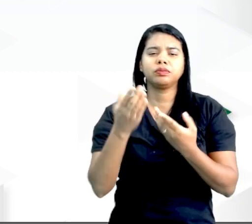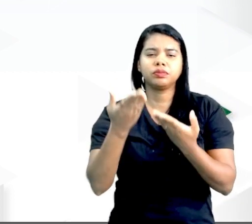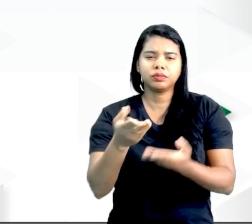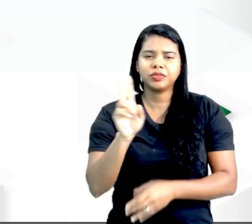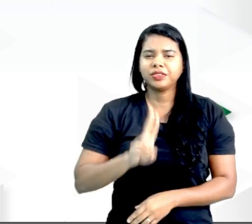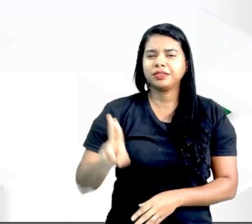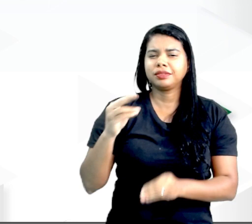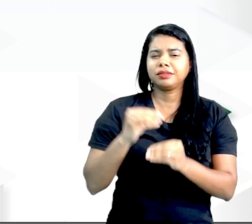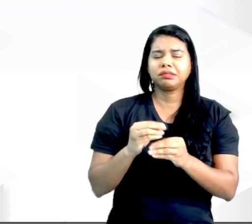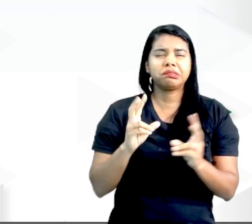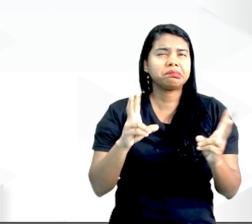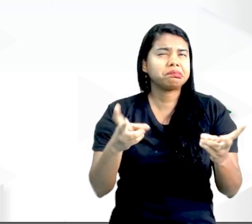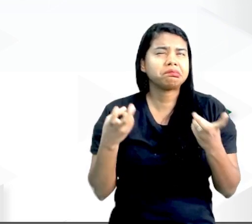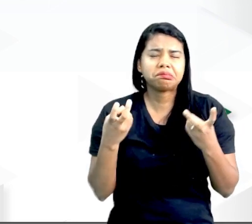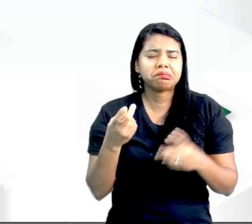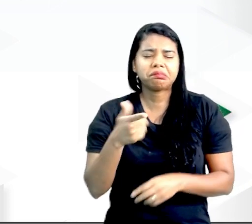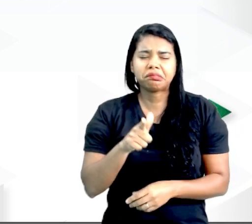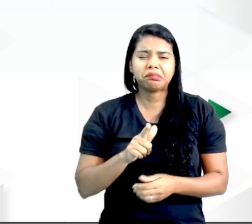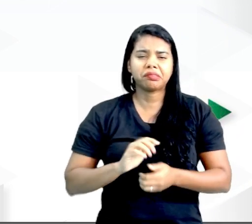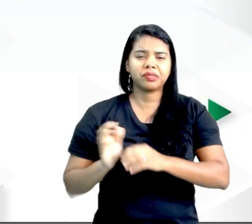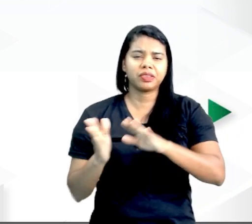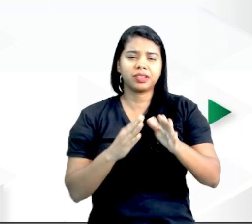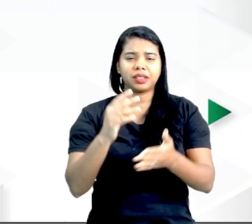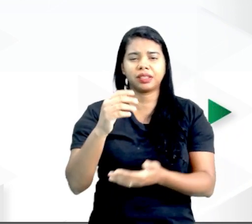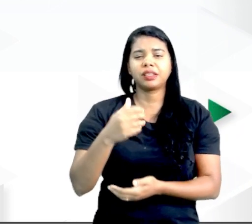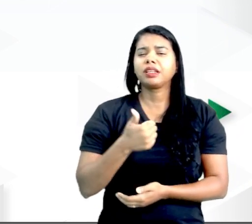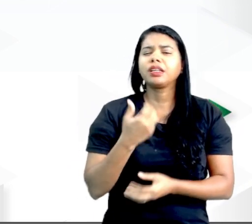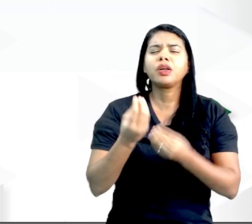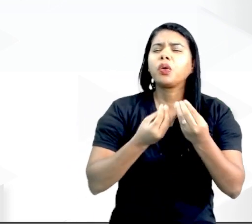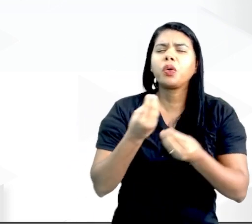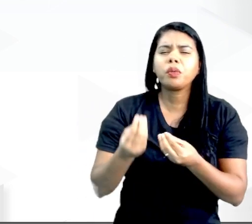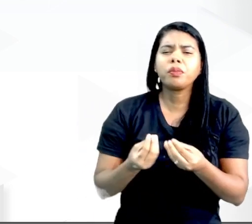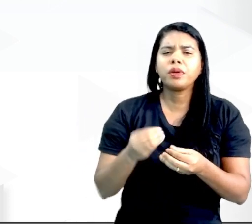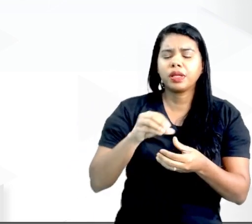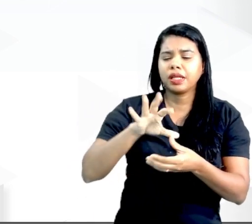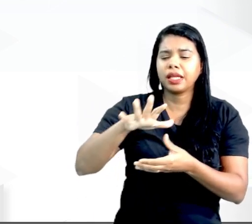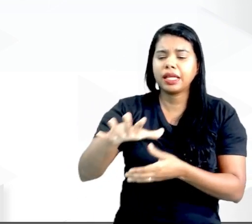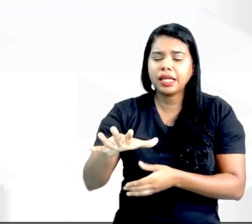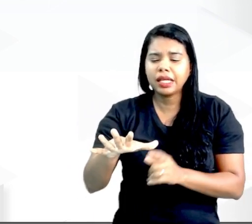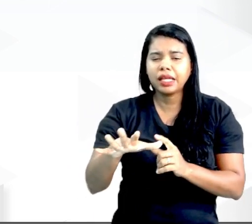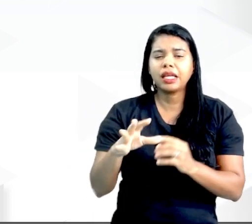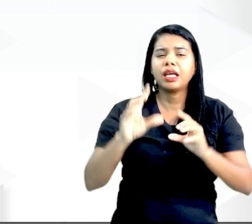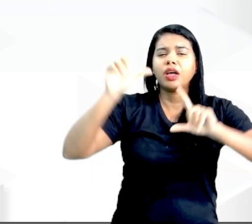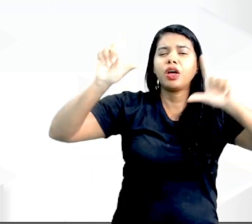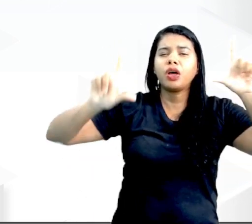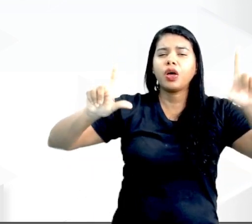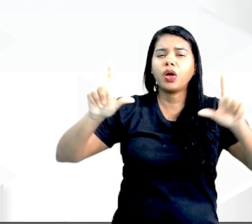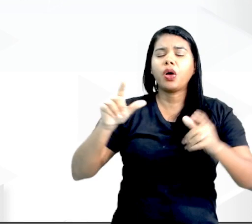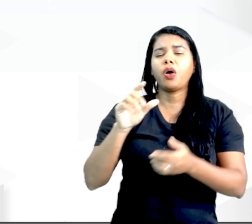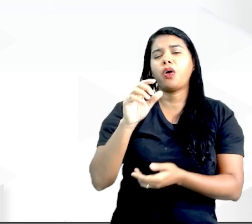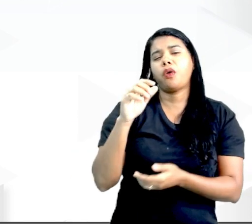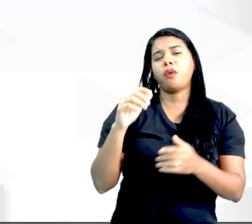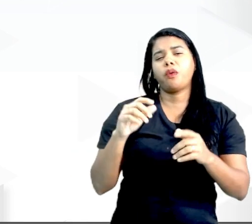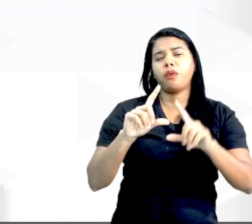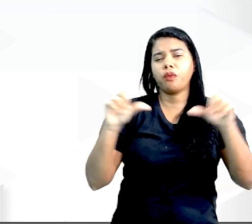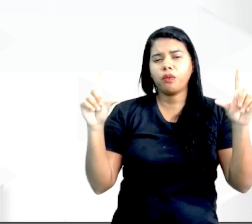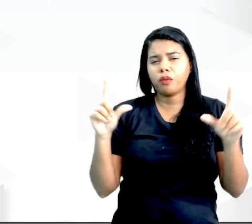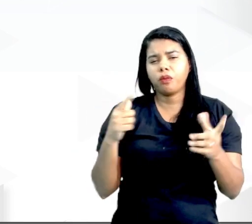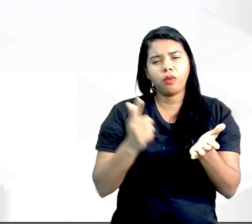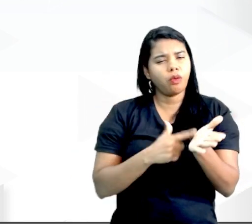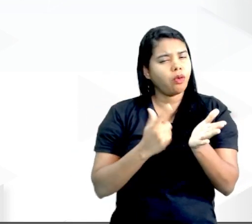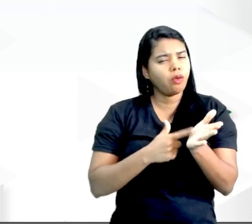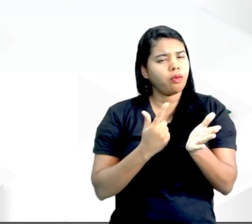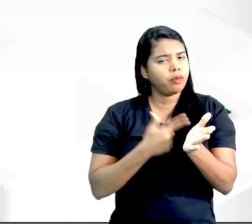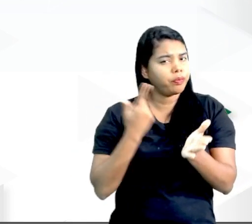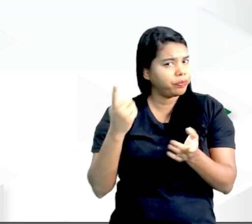usa e não percebe. A polegada. Como é que se mede? Como é que se compra uma TV, um tablet, um celular?